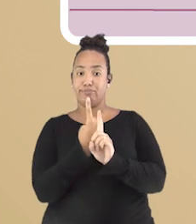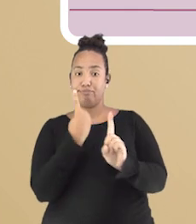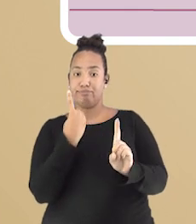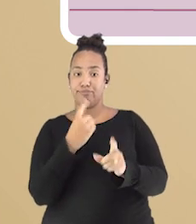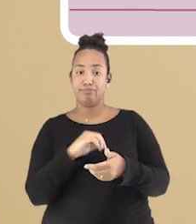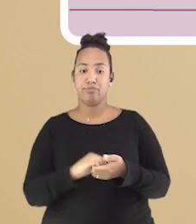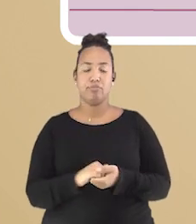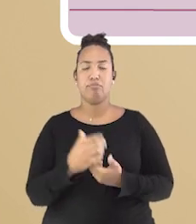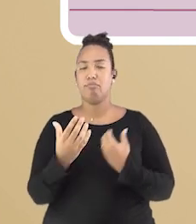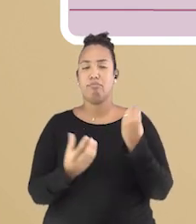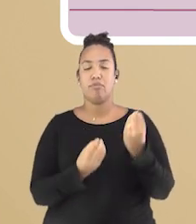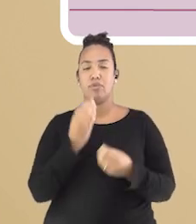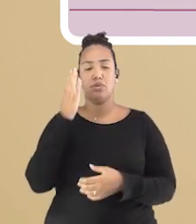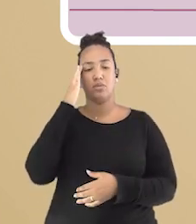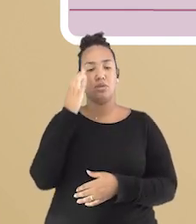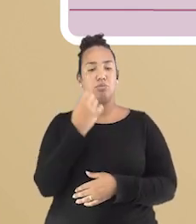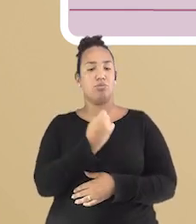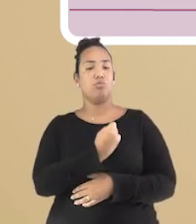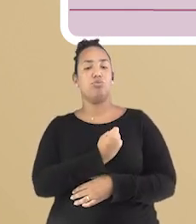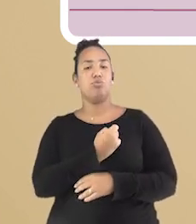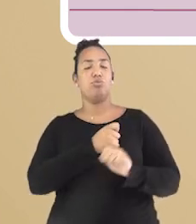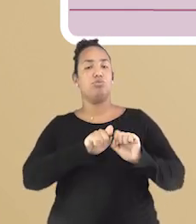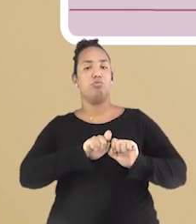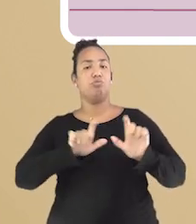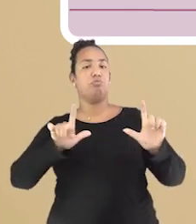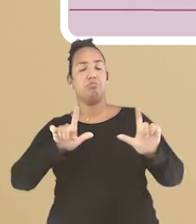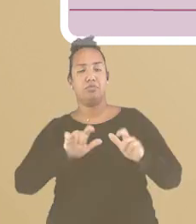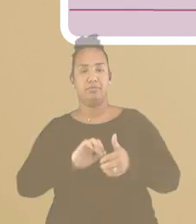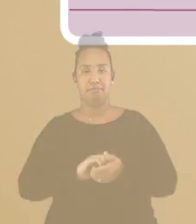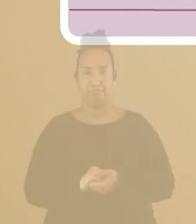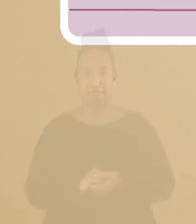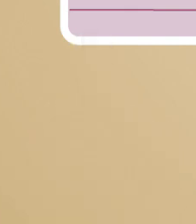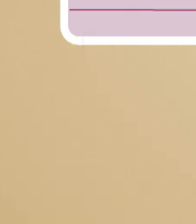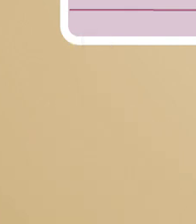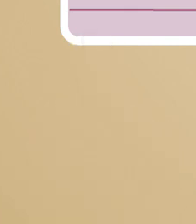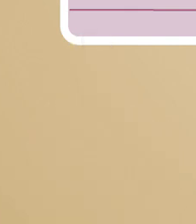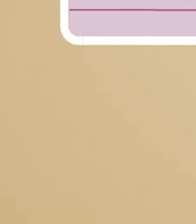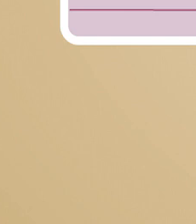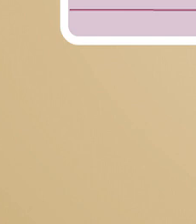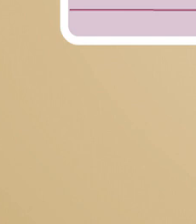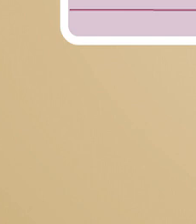Como fazemos a leitura do número de figurinhas de Larissa?